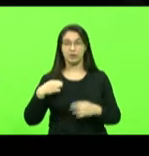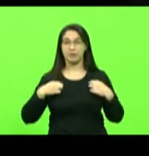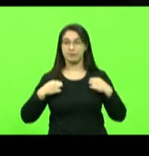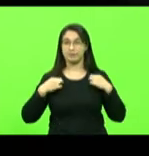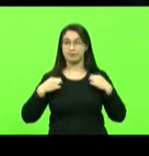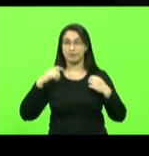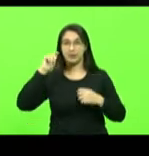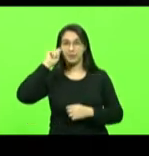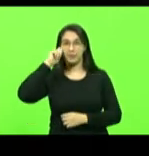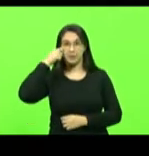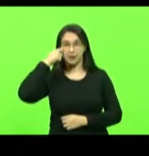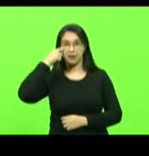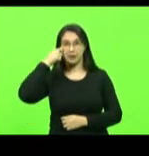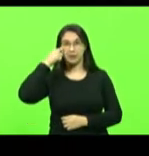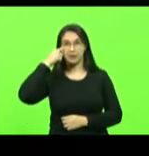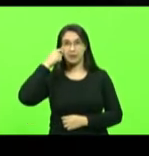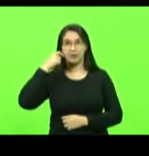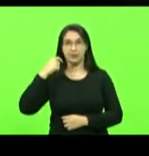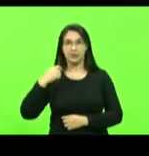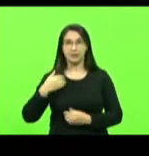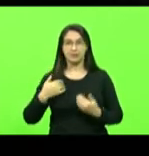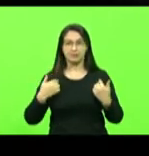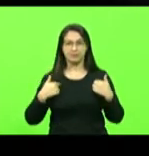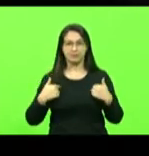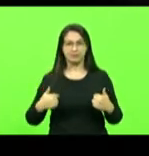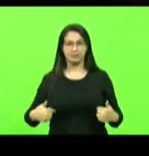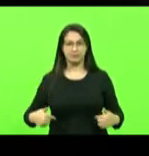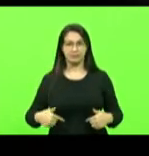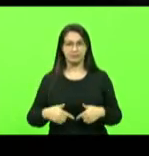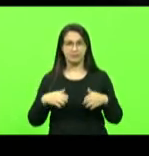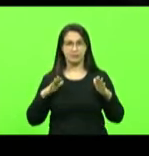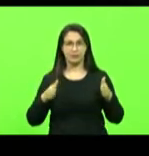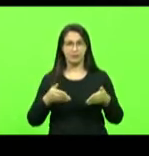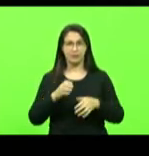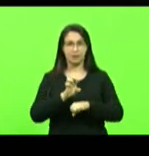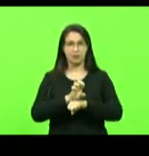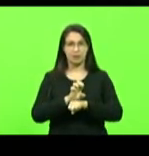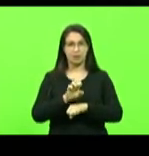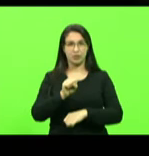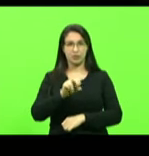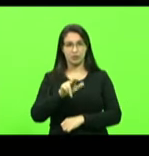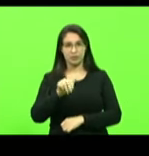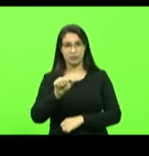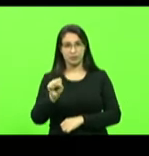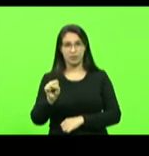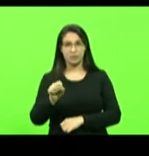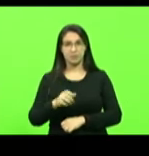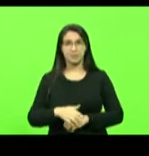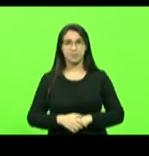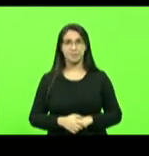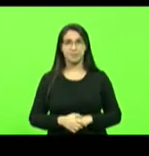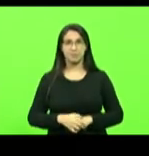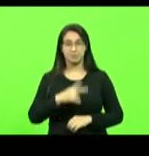uma estampa do Fórum Estadual dos Usuários do SUAS.